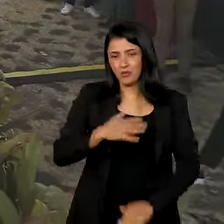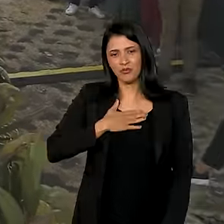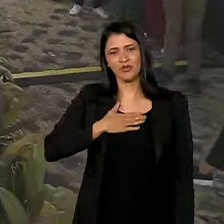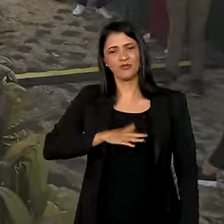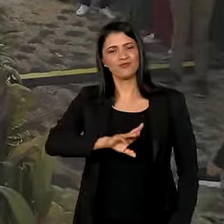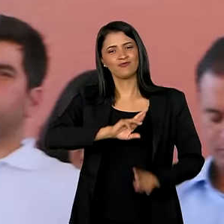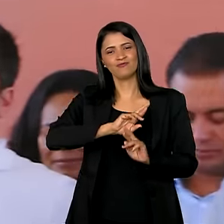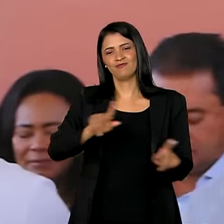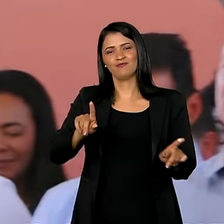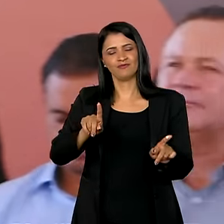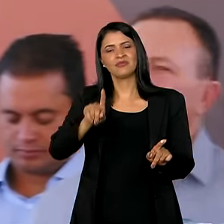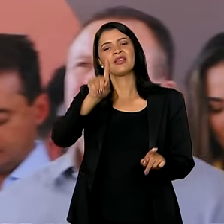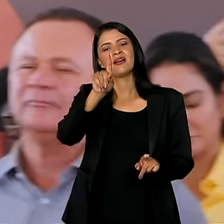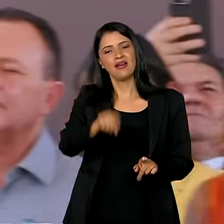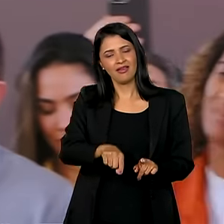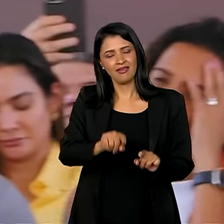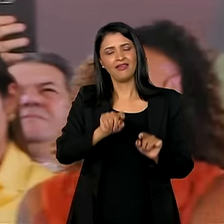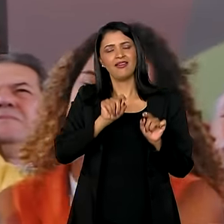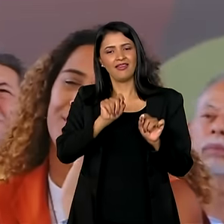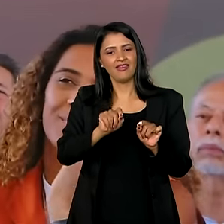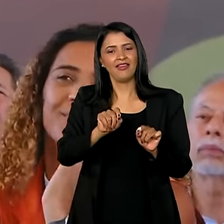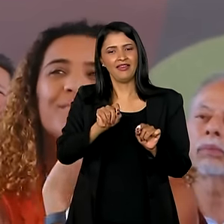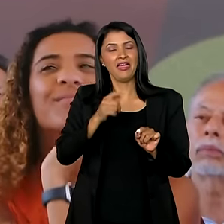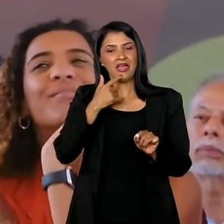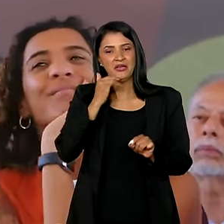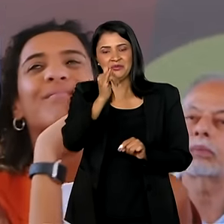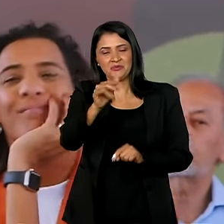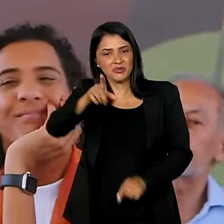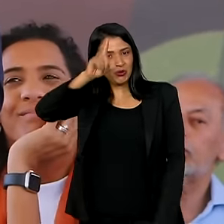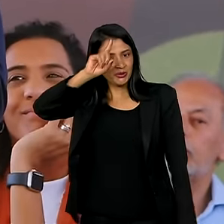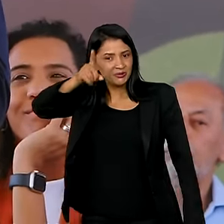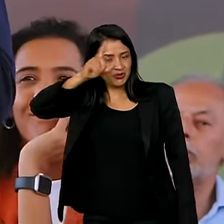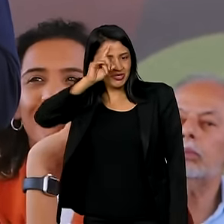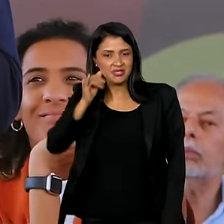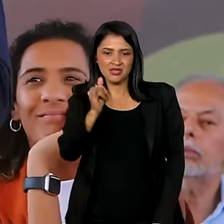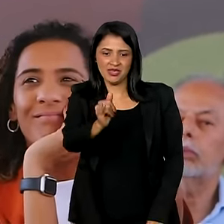É simplesmente, eu digo todo dia,